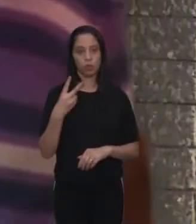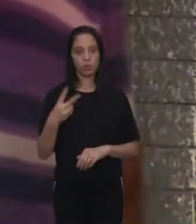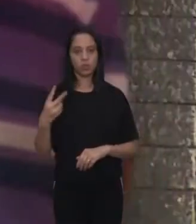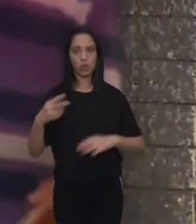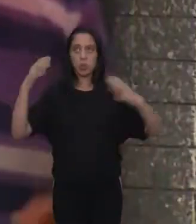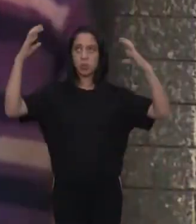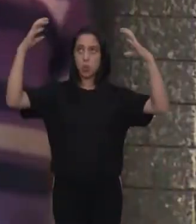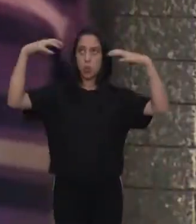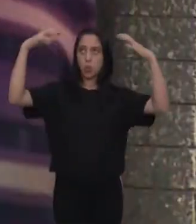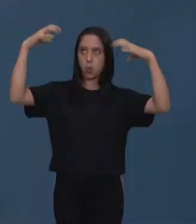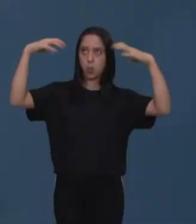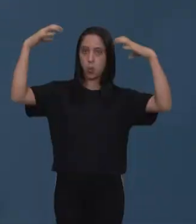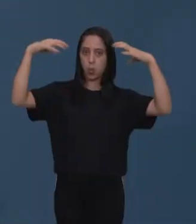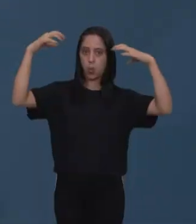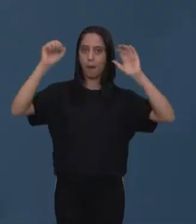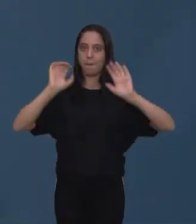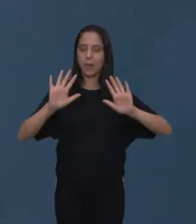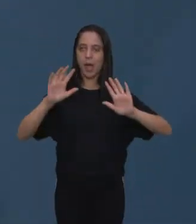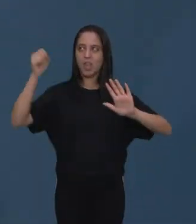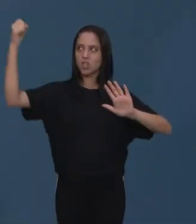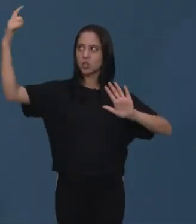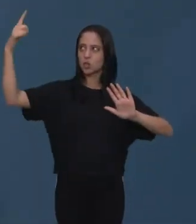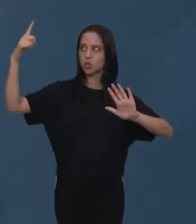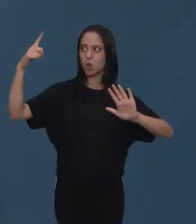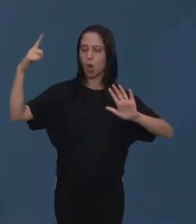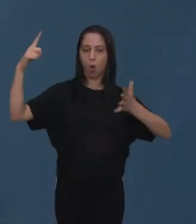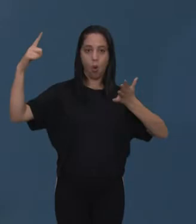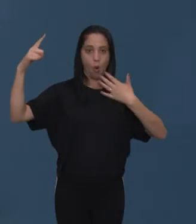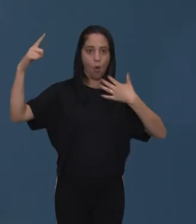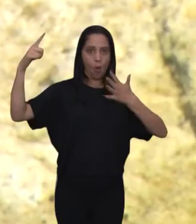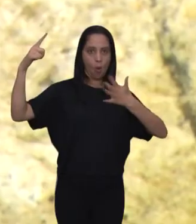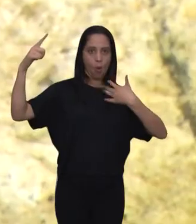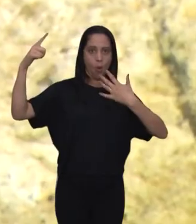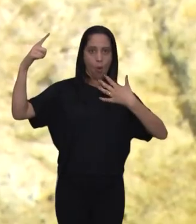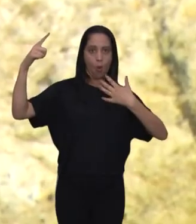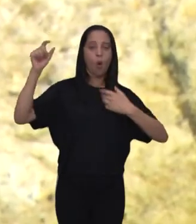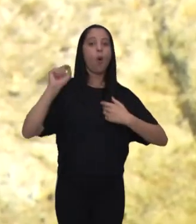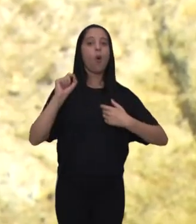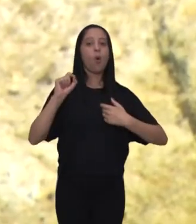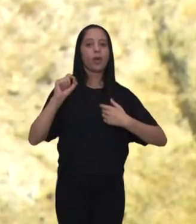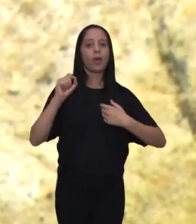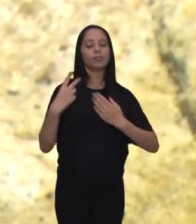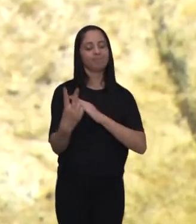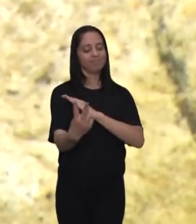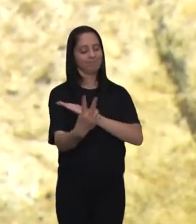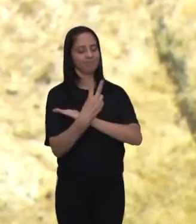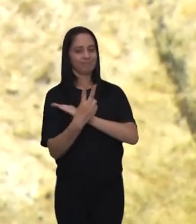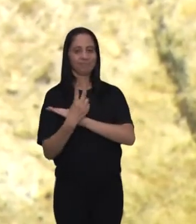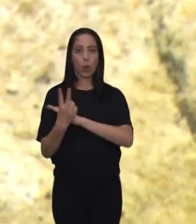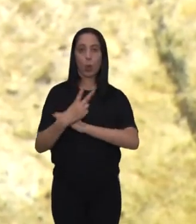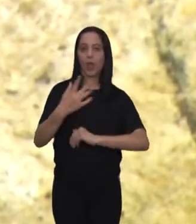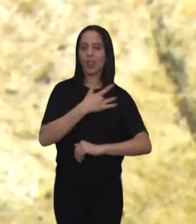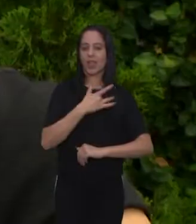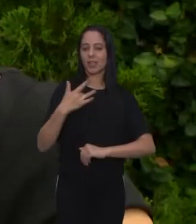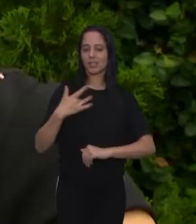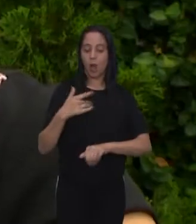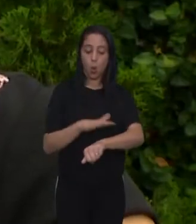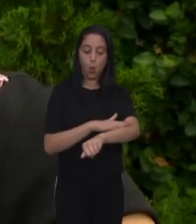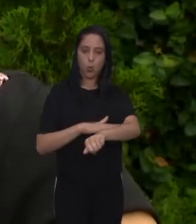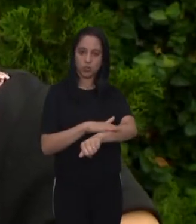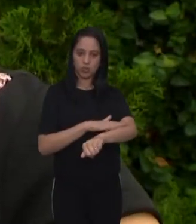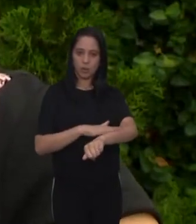2022 começou chuvoso mas o sol e o calor típicos do verão nos obrigam a e os cuidados com a pele